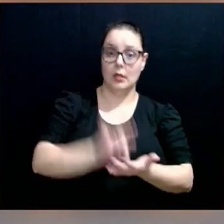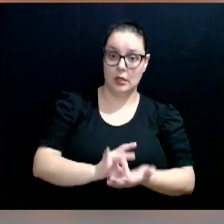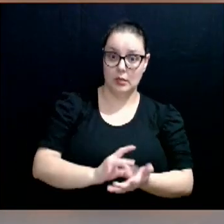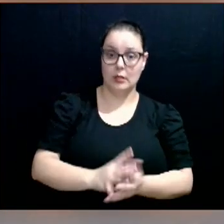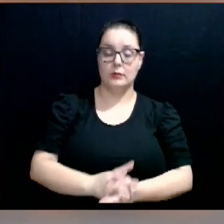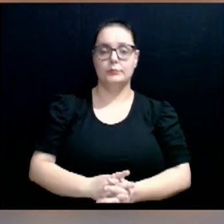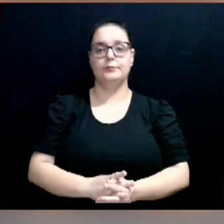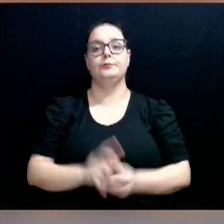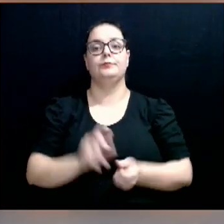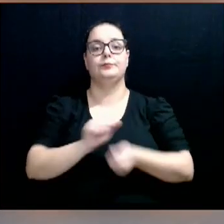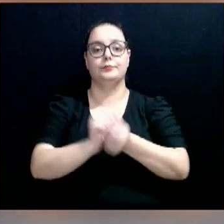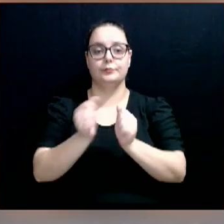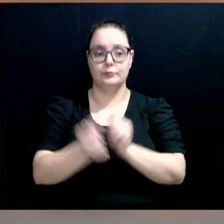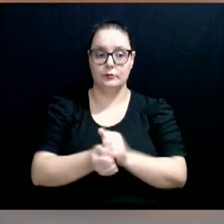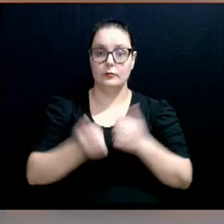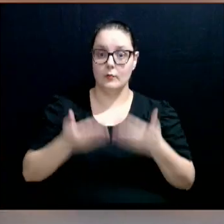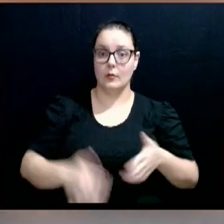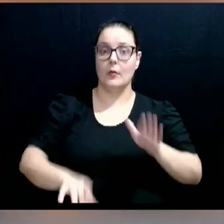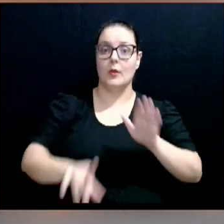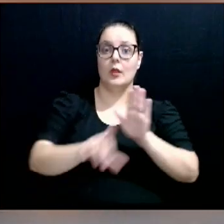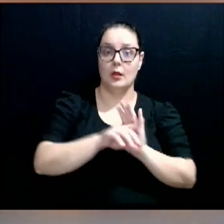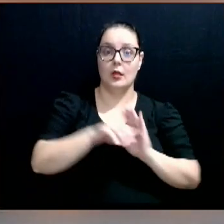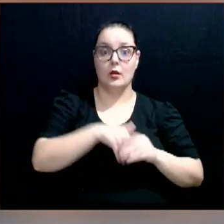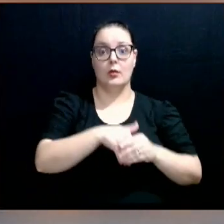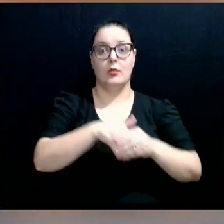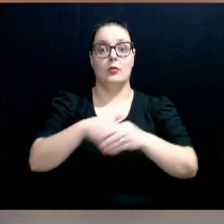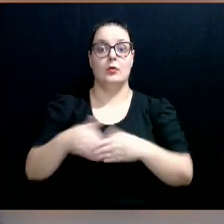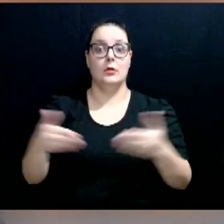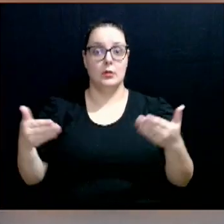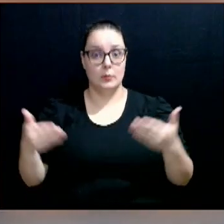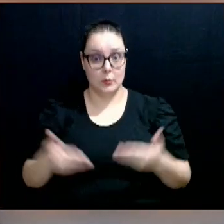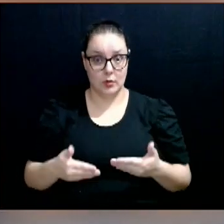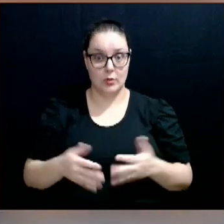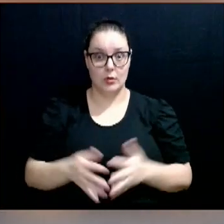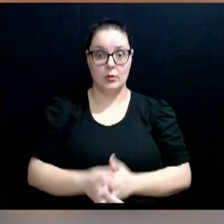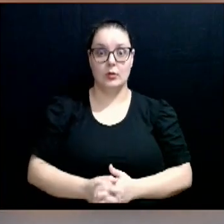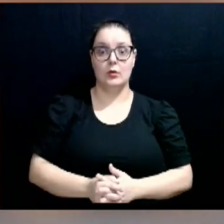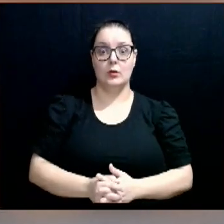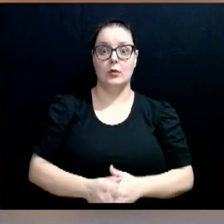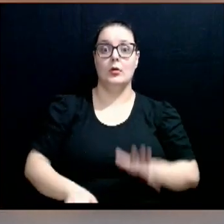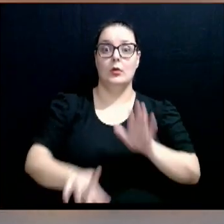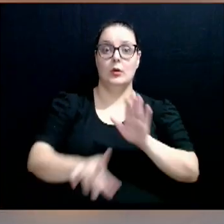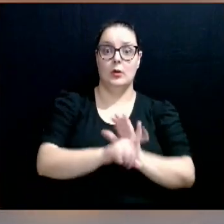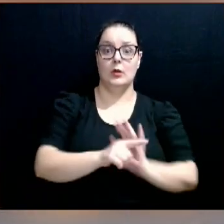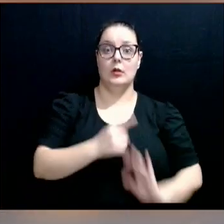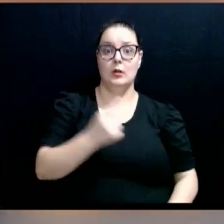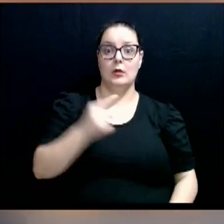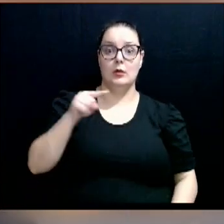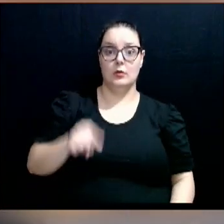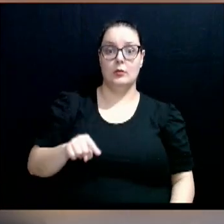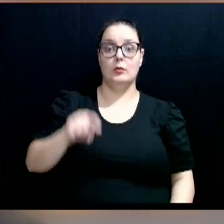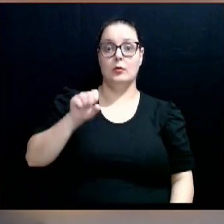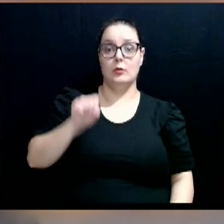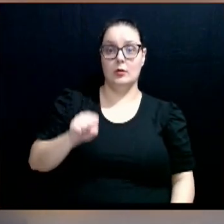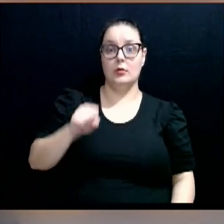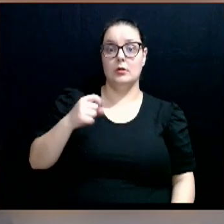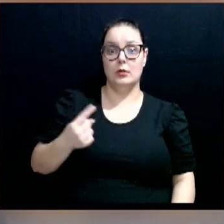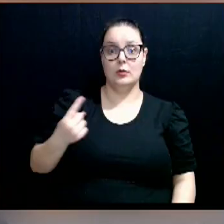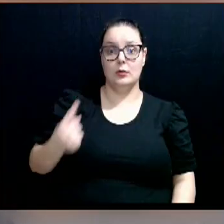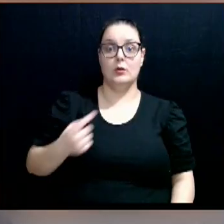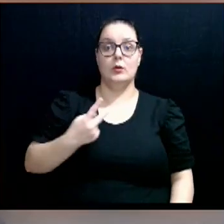essa legislação que nós votaremos hoje à Lei 11.811 de 2001. Então,